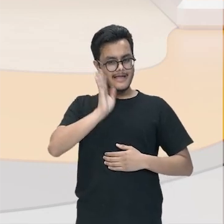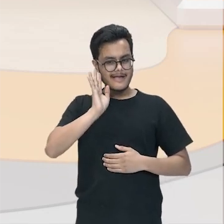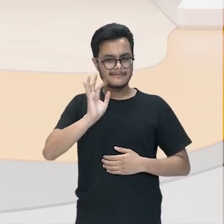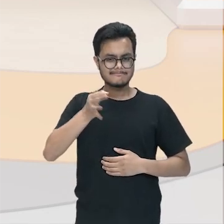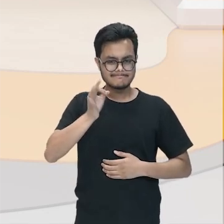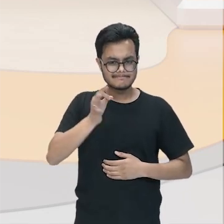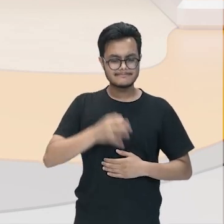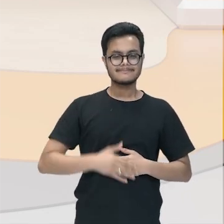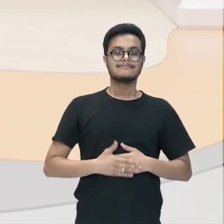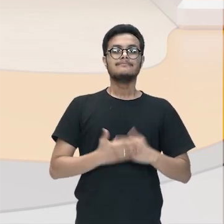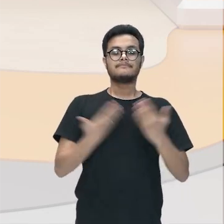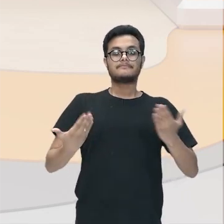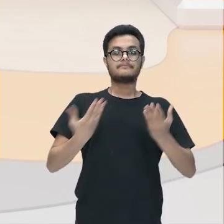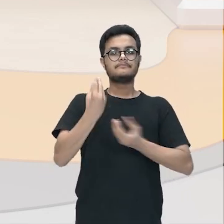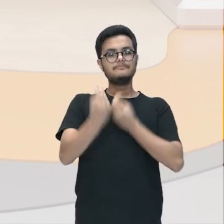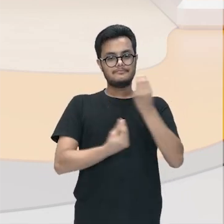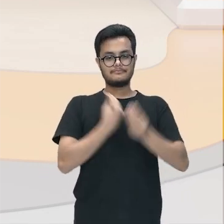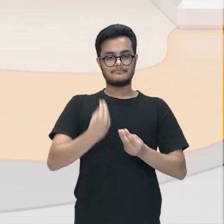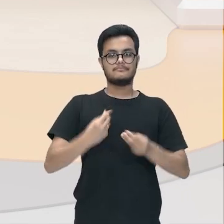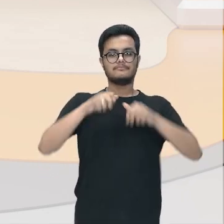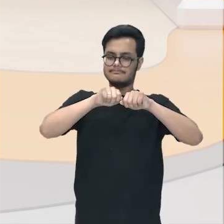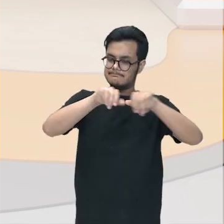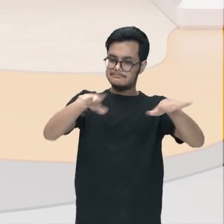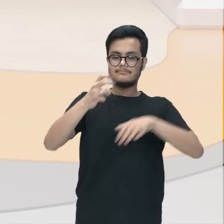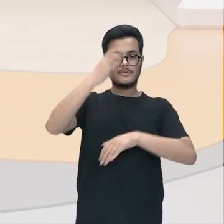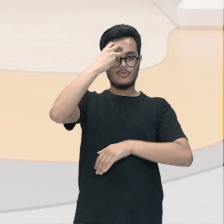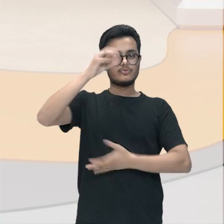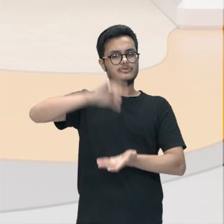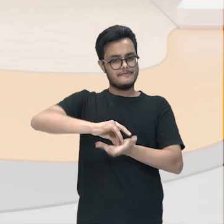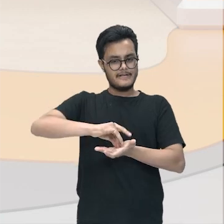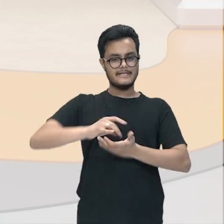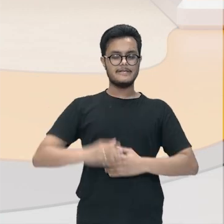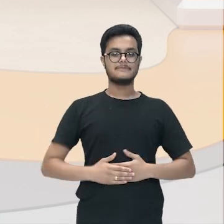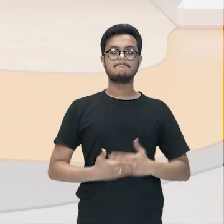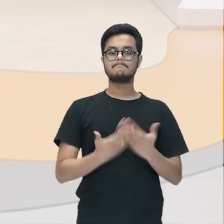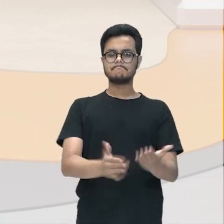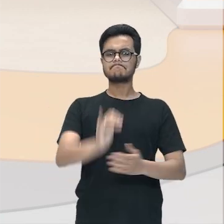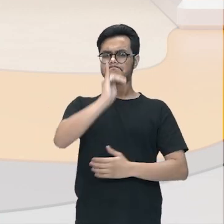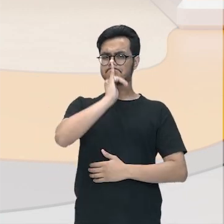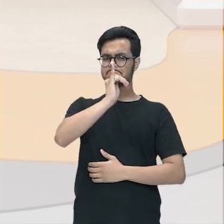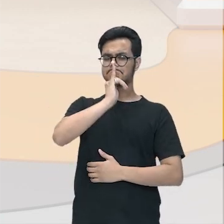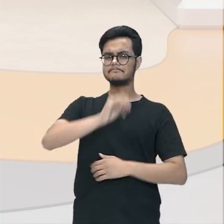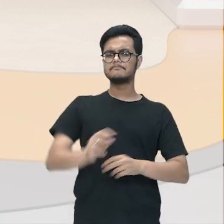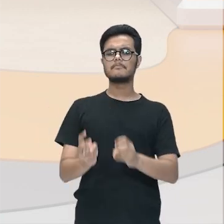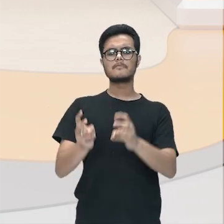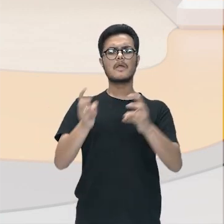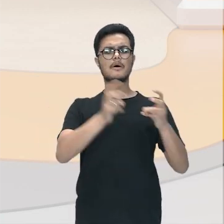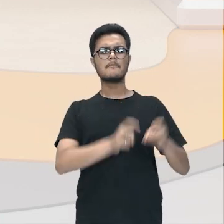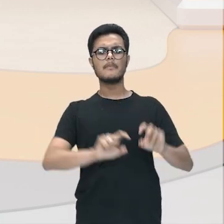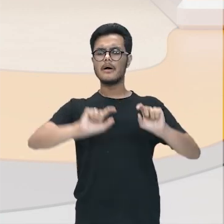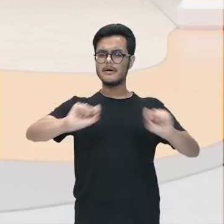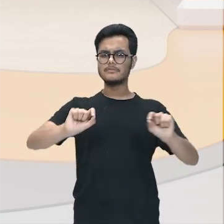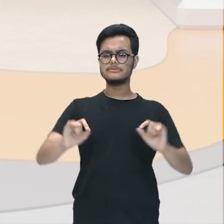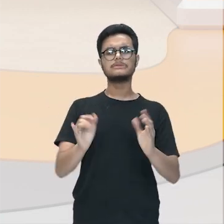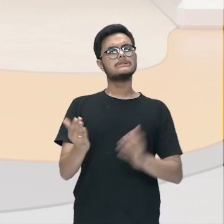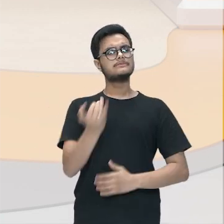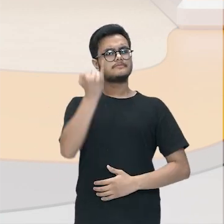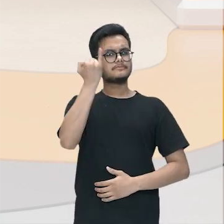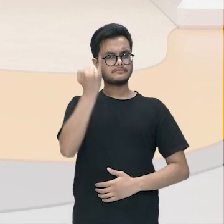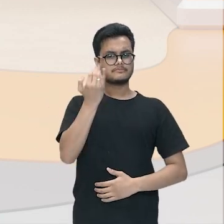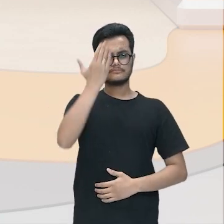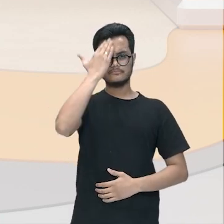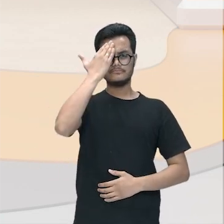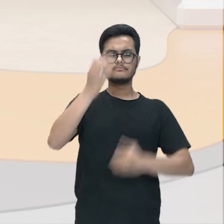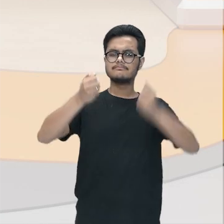faz aí o processo então de difusão. Olha, para vocês então perceberem, né, o quanto é importante a gente falar